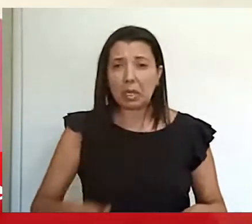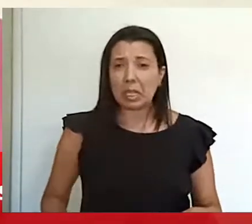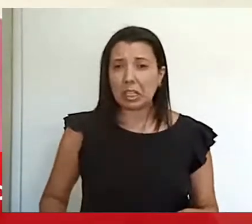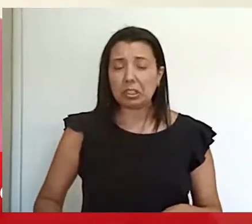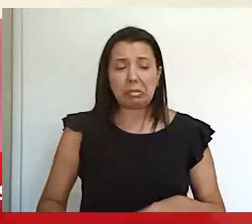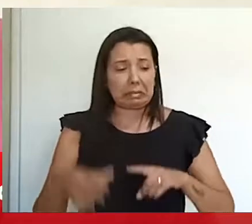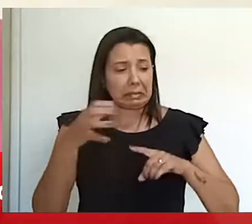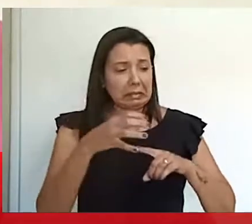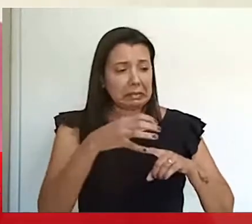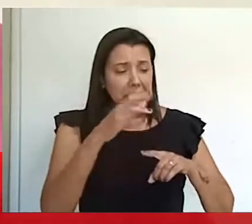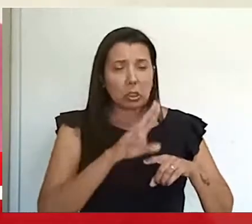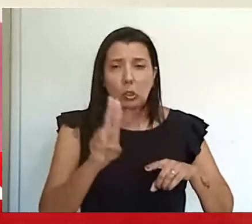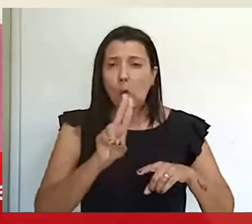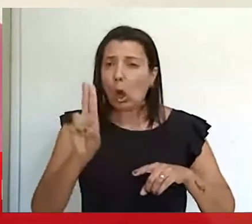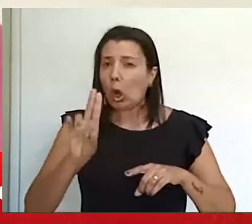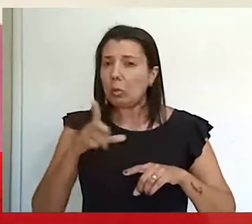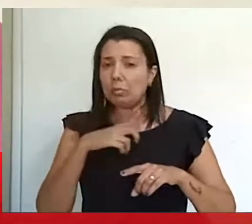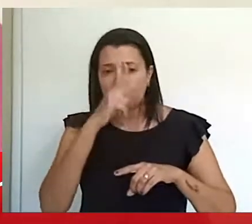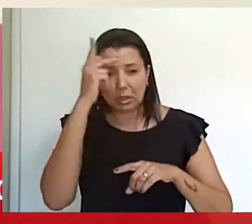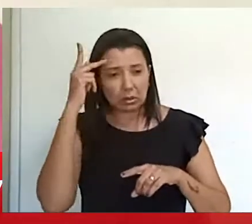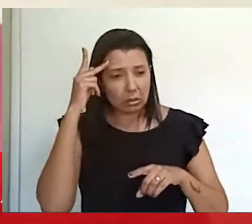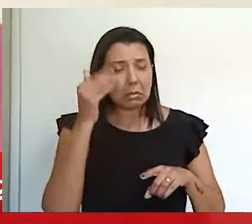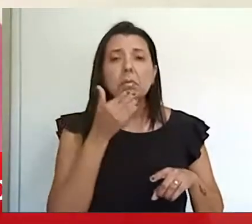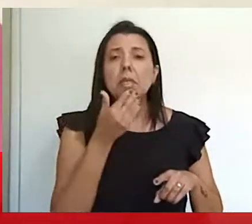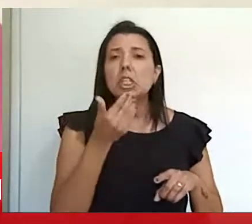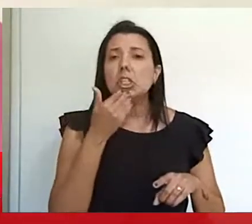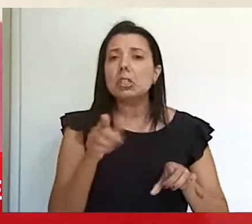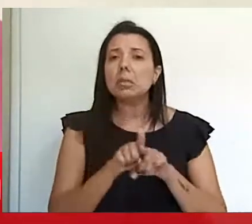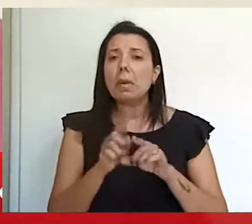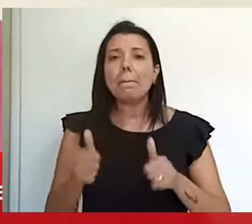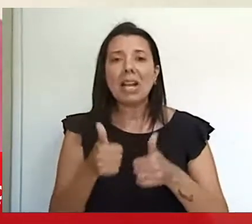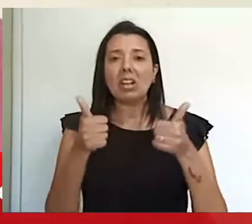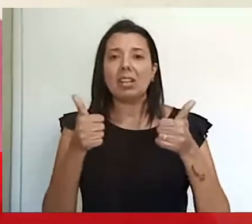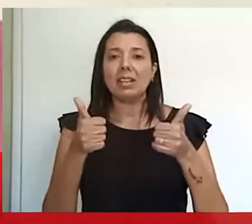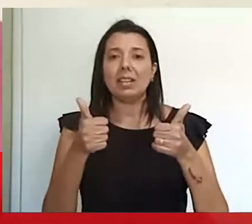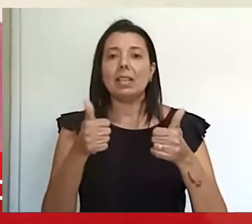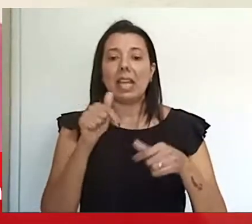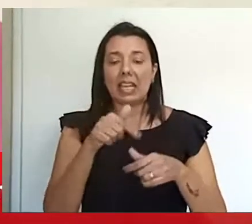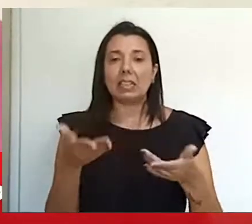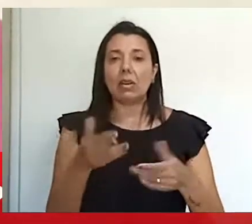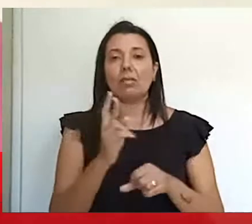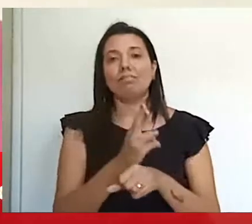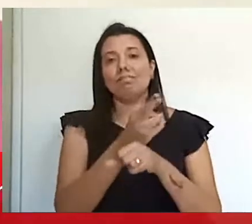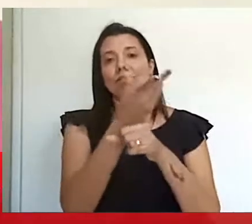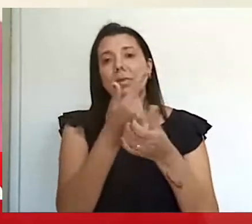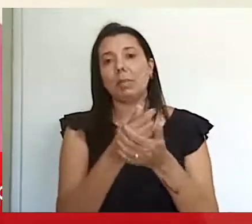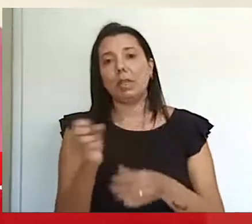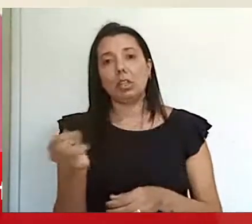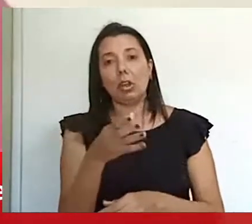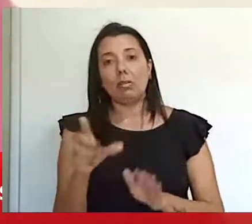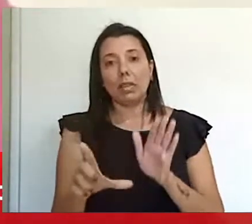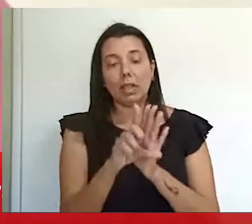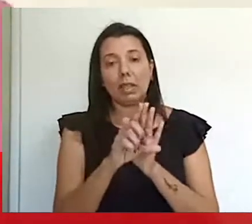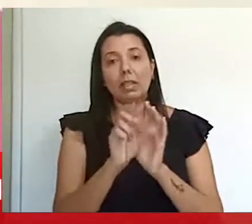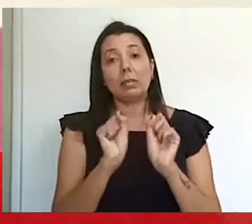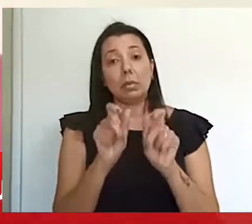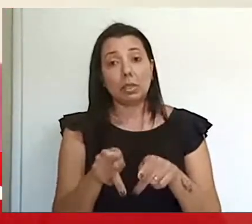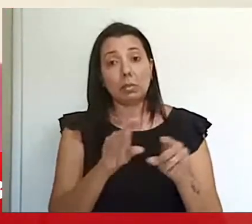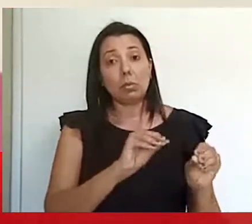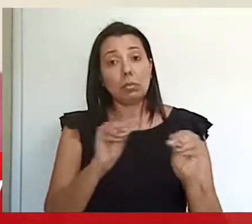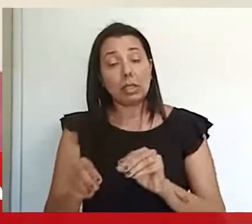de uma melhoria, de uma reforma, começa a fazer com que haja mudança na legislação,